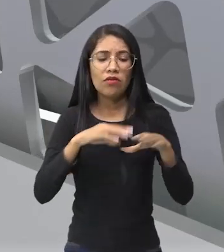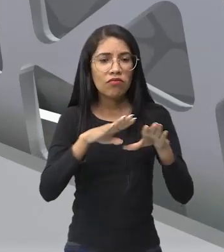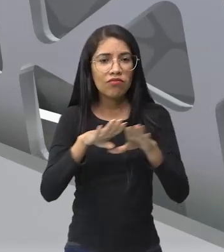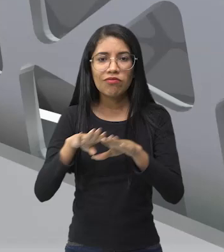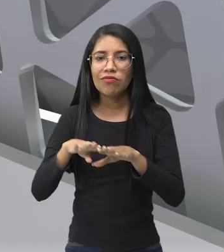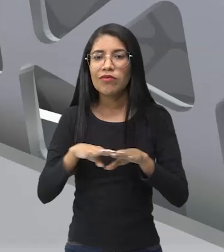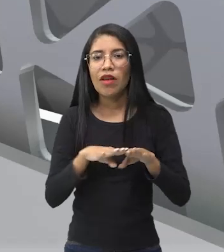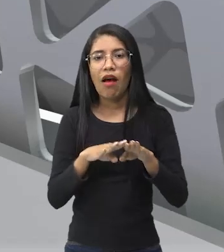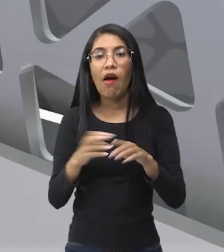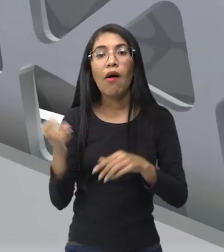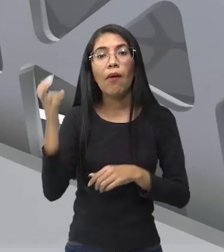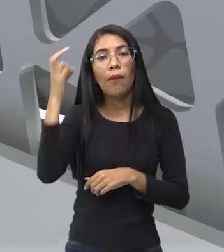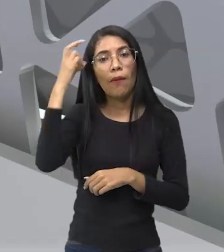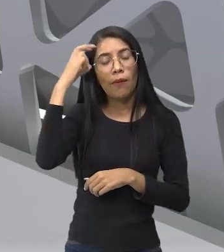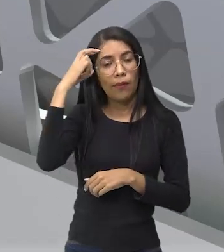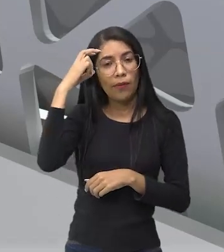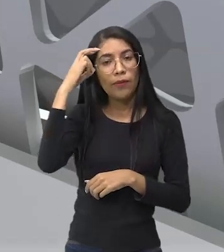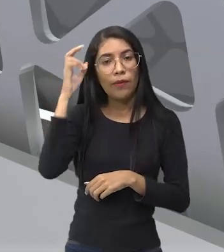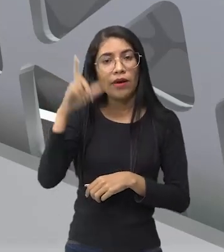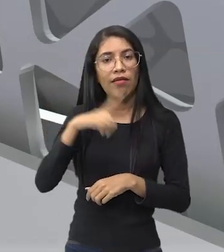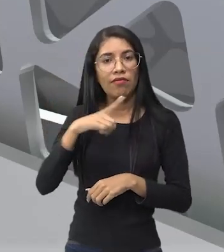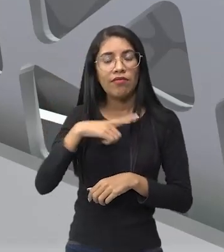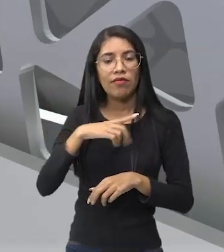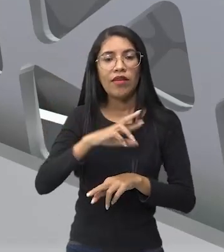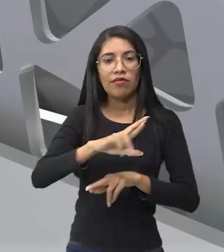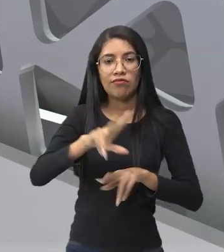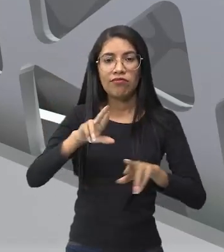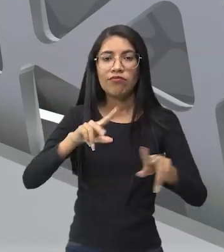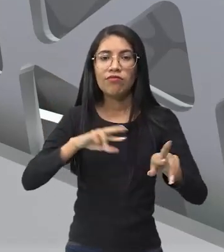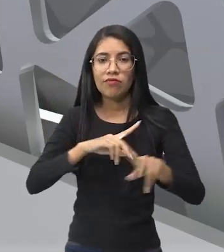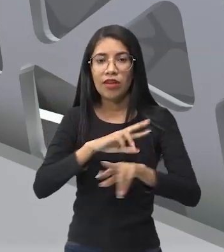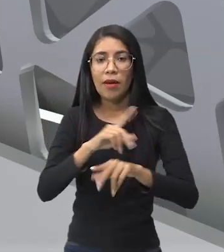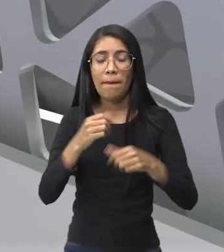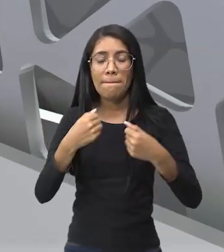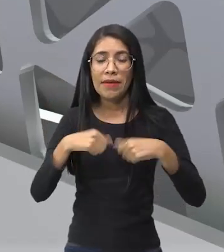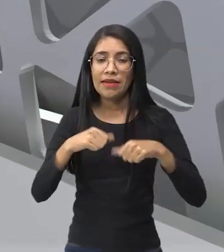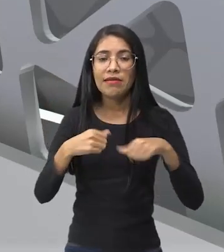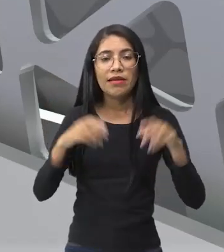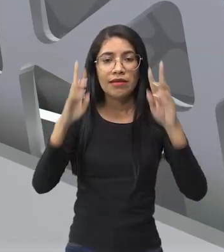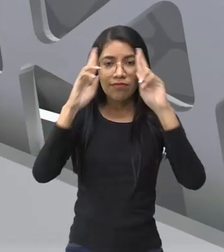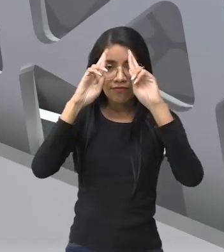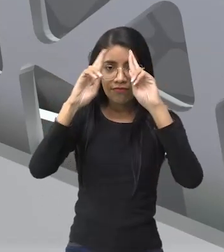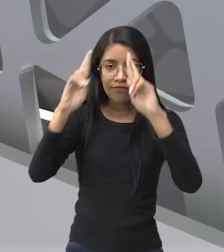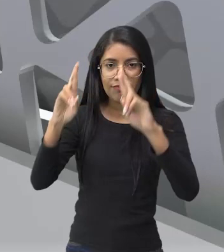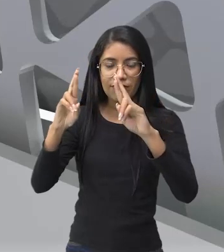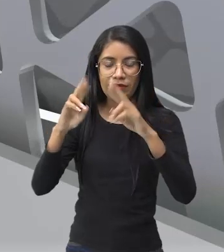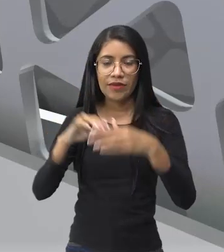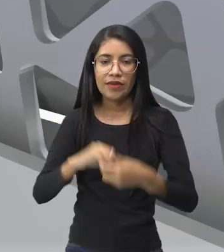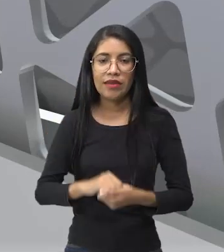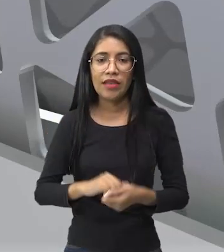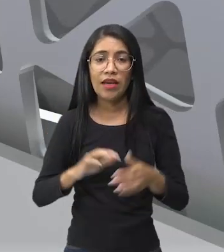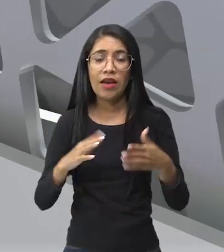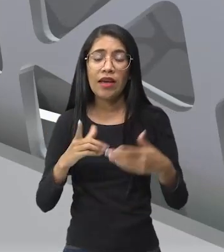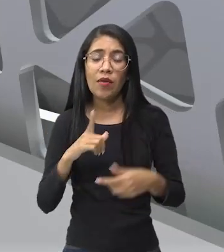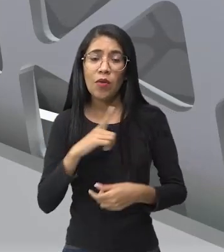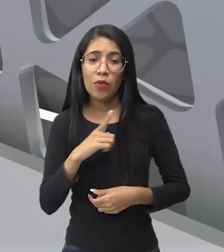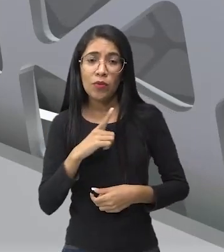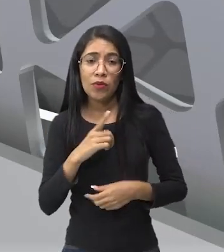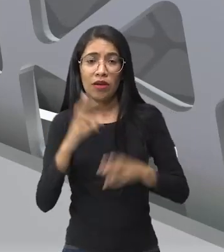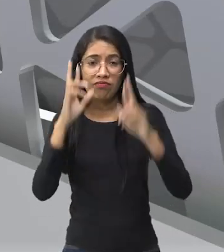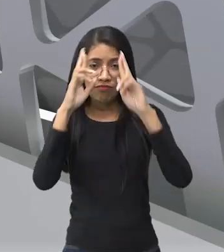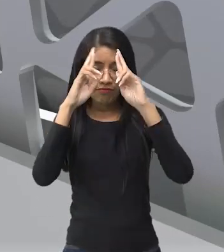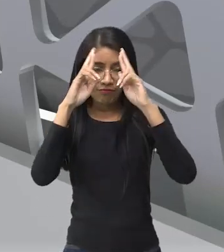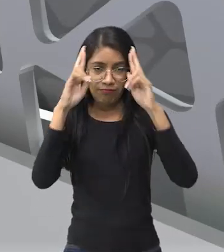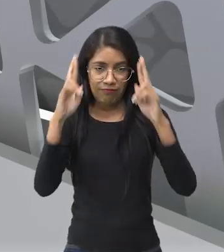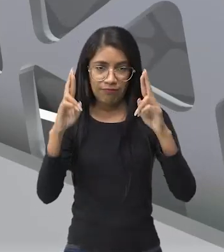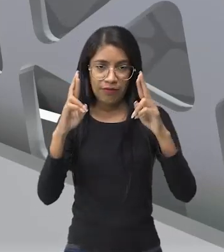iguais. Culturalmente nós temos as nossas diferenças, mas nós temos que respeitar. E quando há respeito, eu